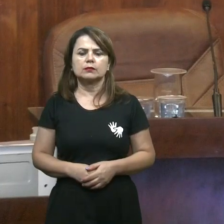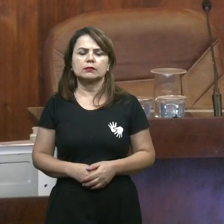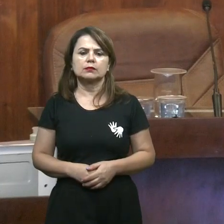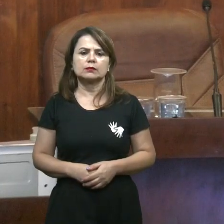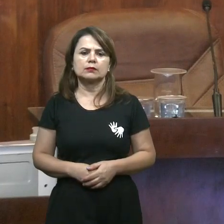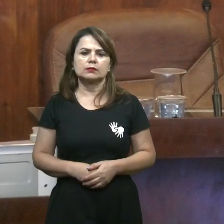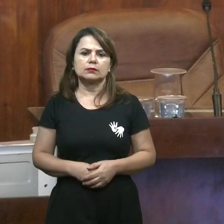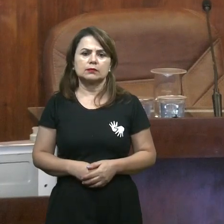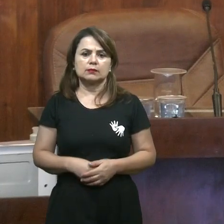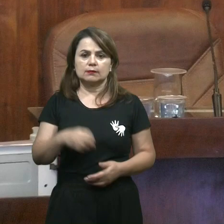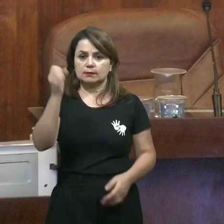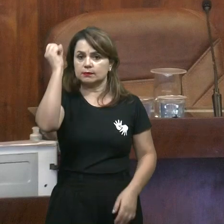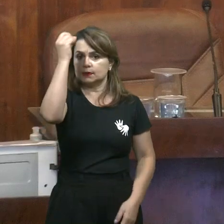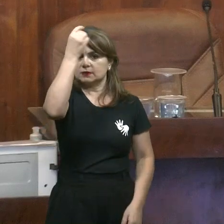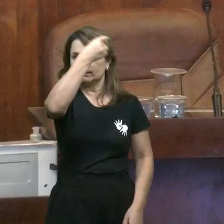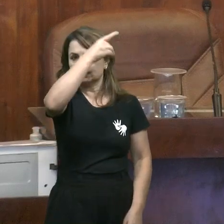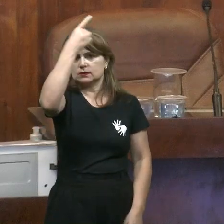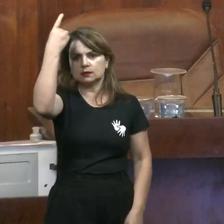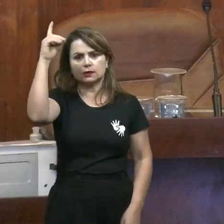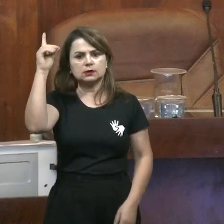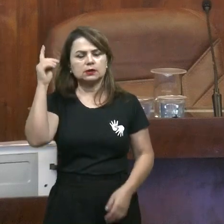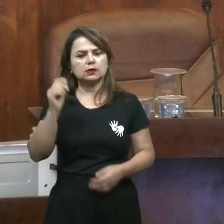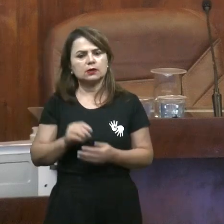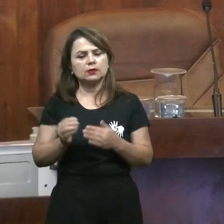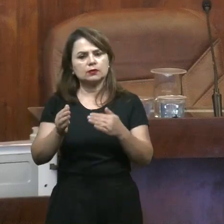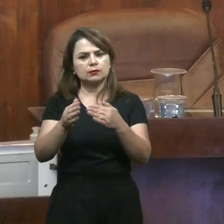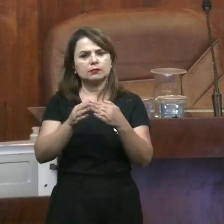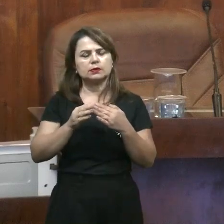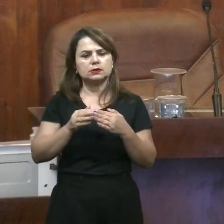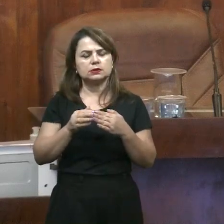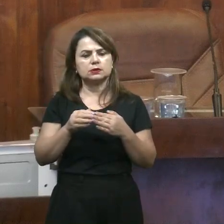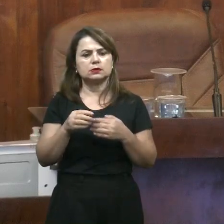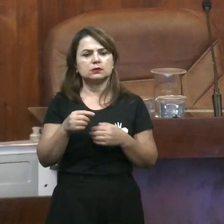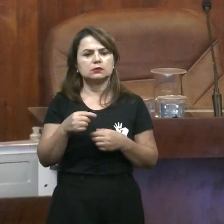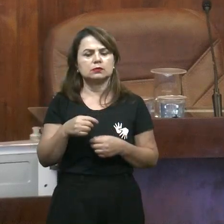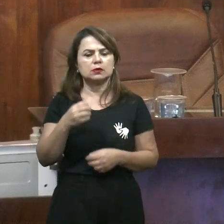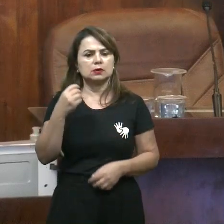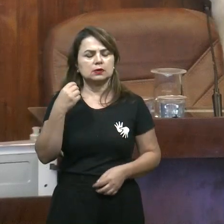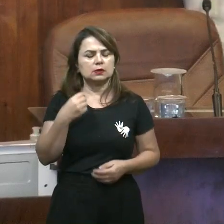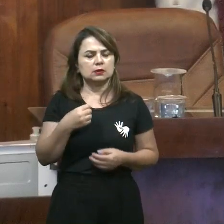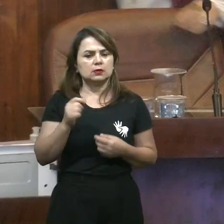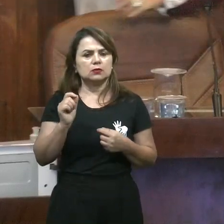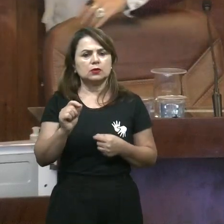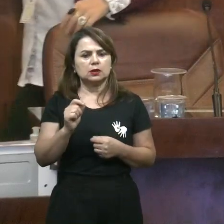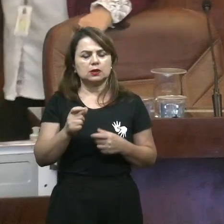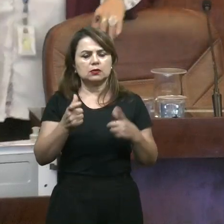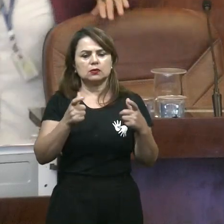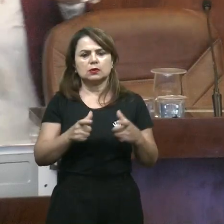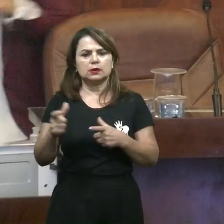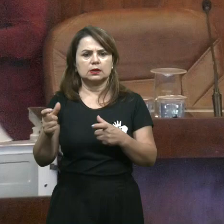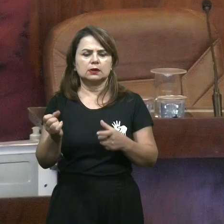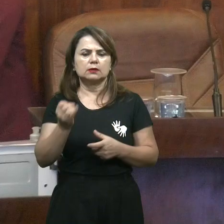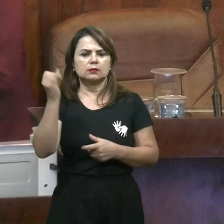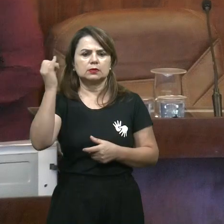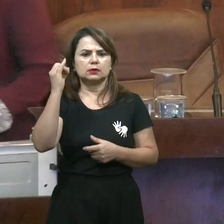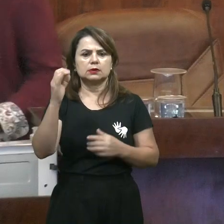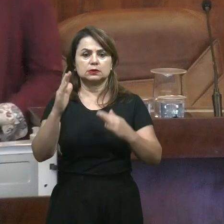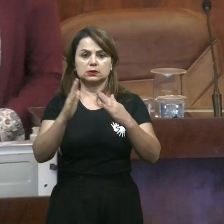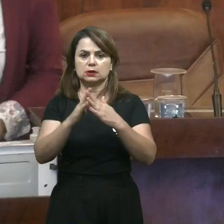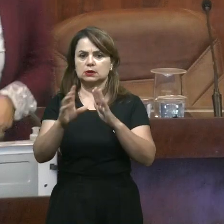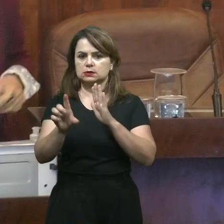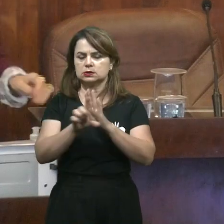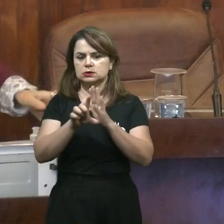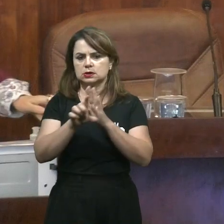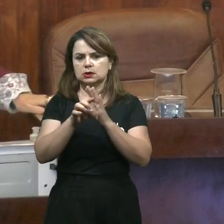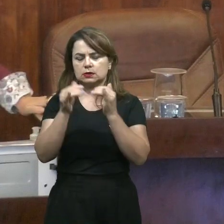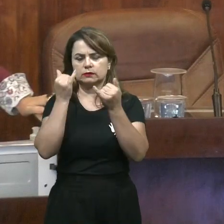Solicitando ao prefeito municipal, o senhor Daniel Alonso, após me dar esforço junto aos setores competentes em encaminhar essa casa, informação